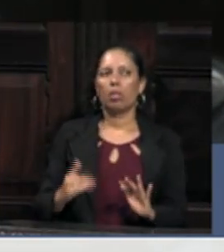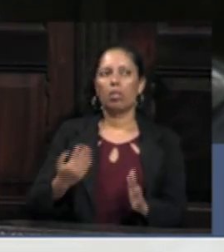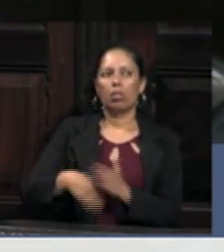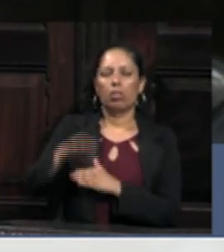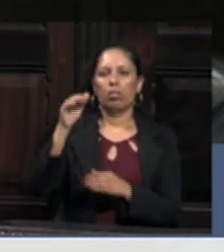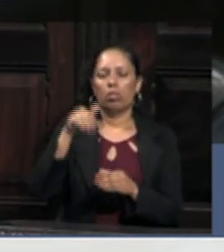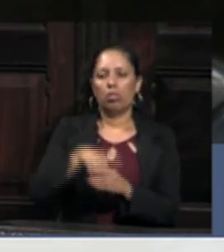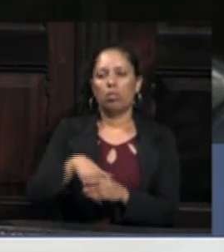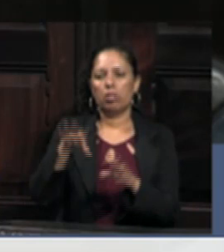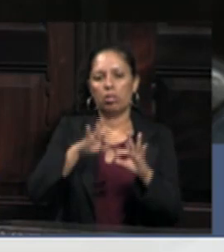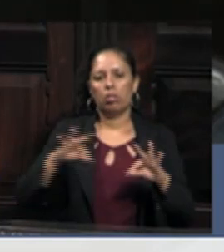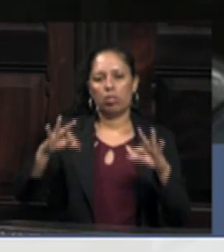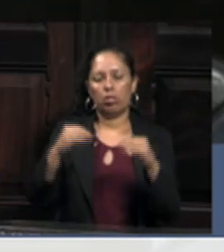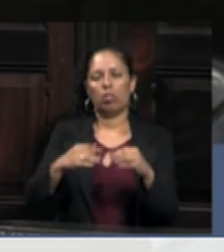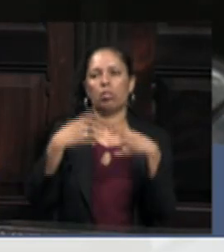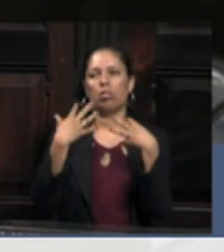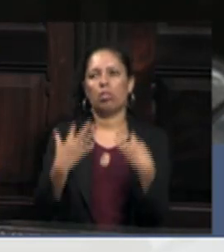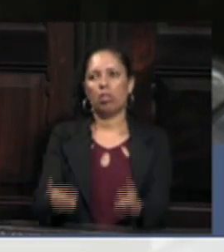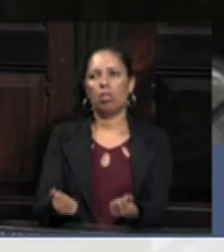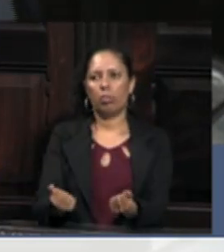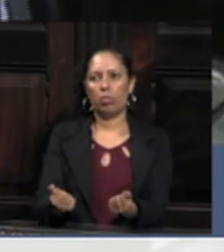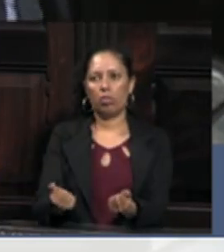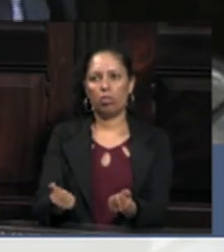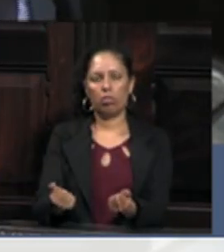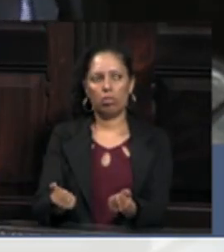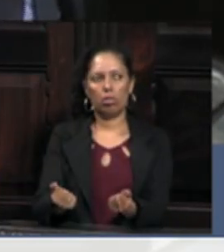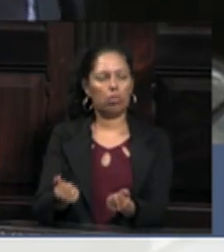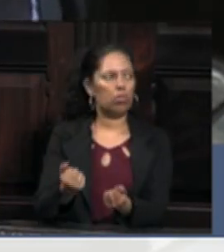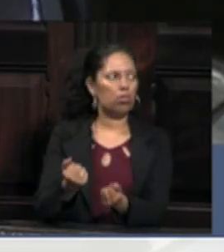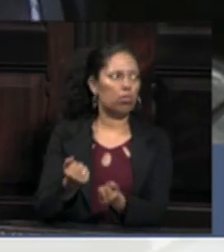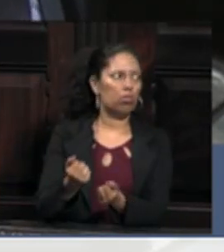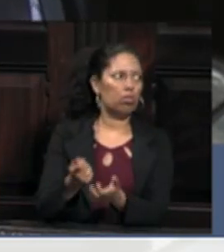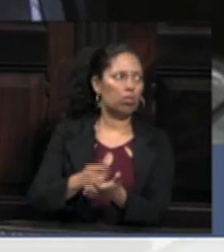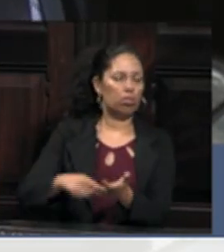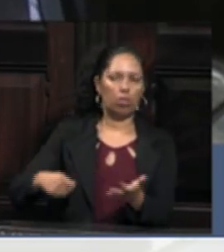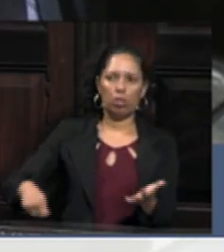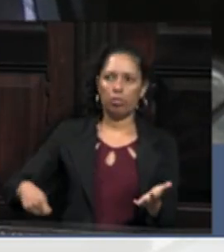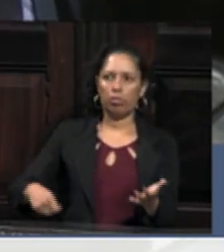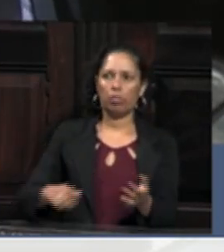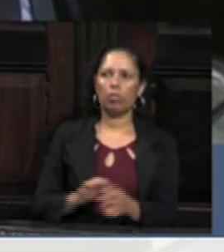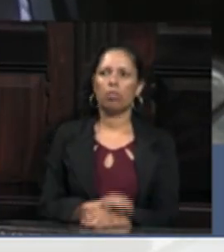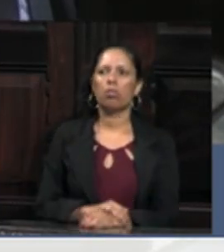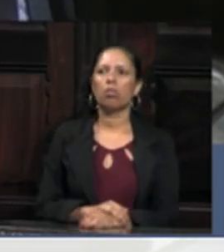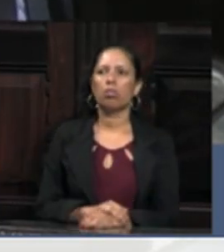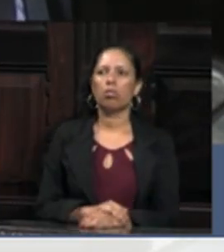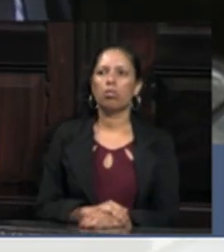Em votação, os senhores que aprovam essa comissão, aprovado, vai a autógrafo.